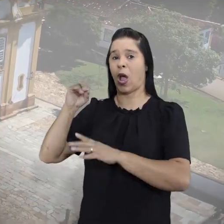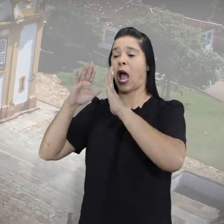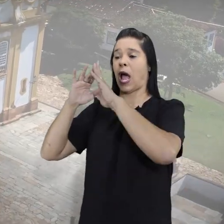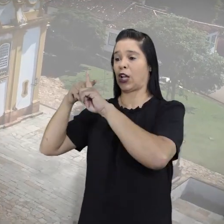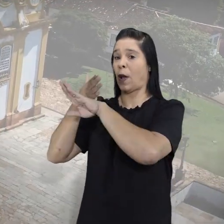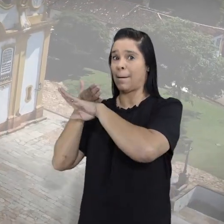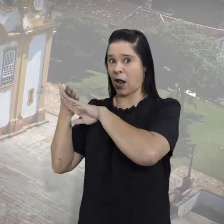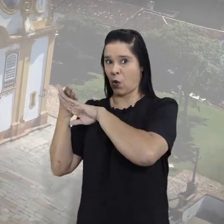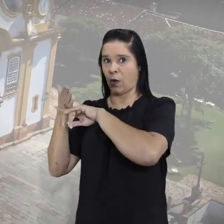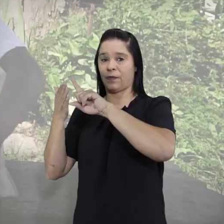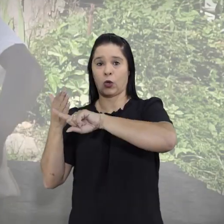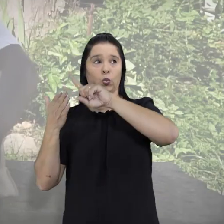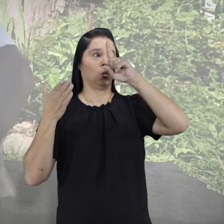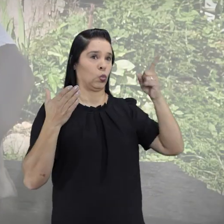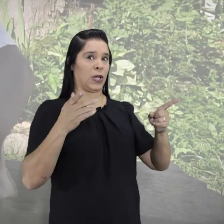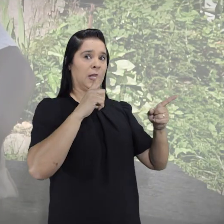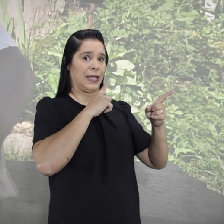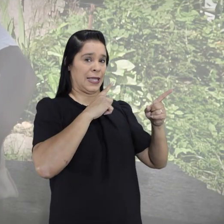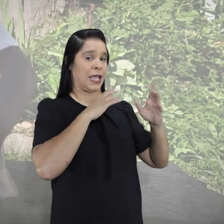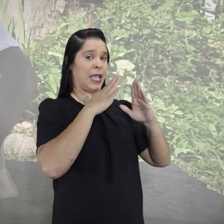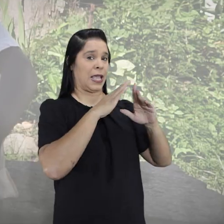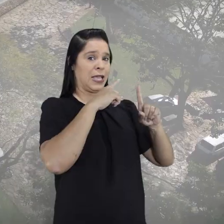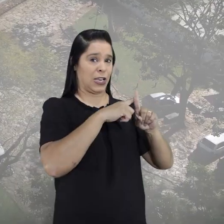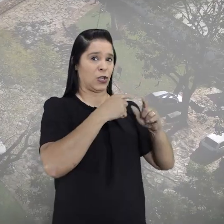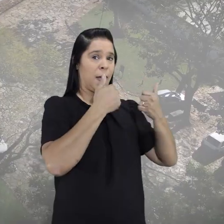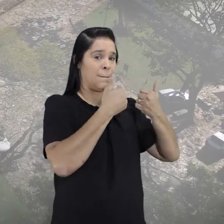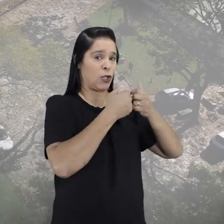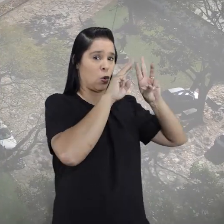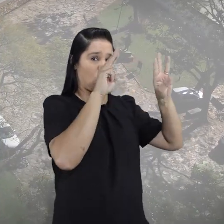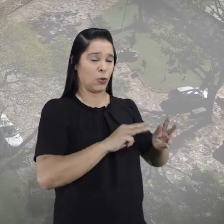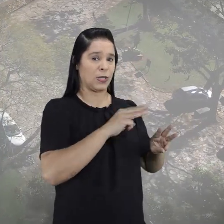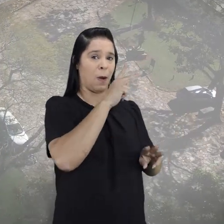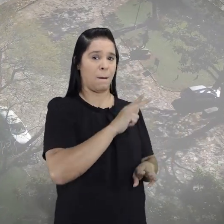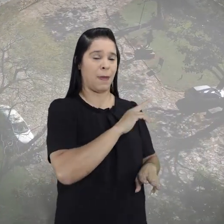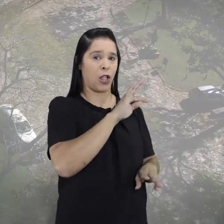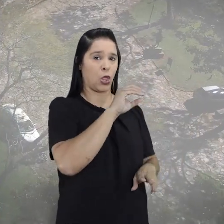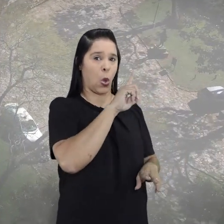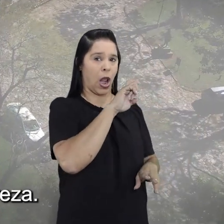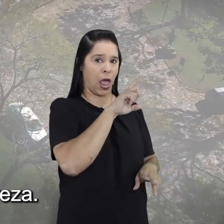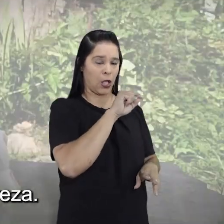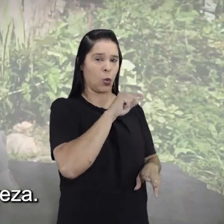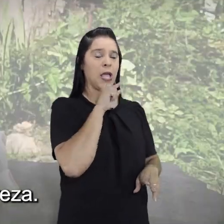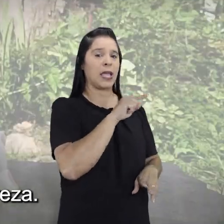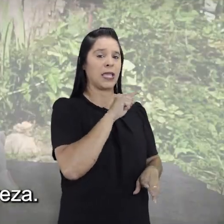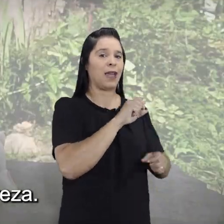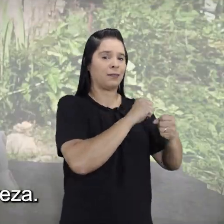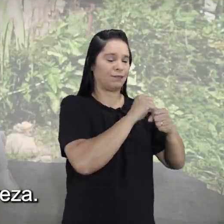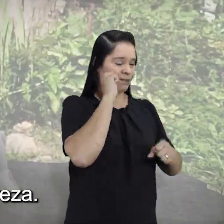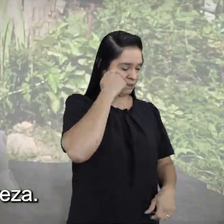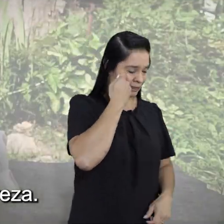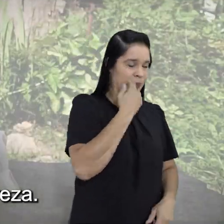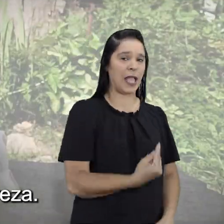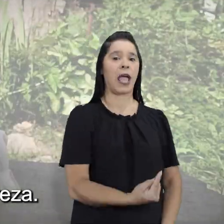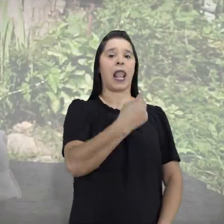brancos. Do outro lado a gente tinha a igreja, que é ali perto do Museu Padre Toledo, que era a igreja dos mulatos. E lá embaixo tinha